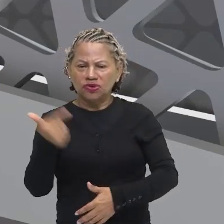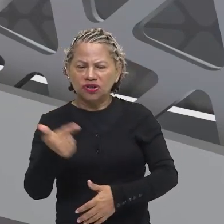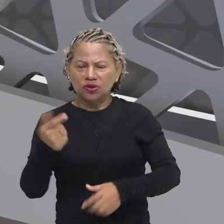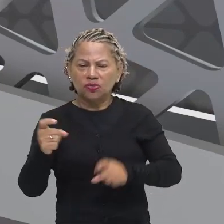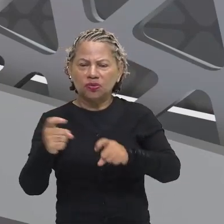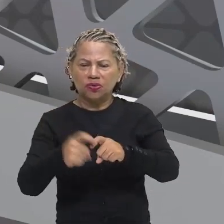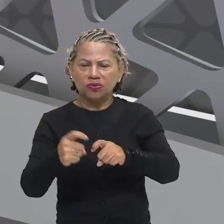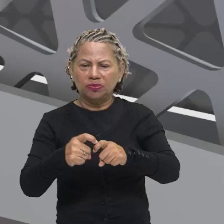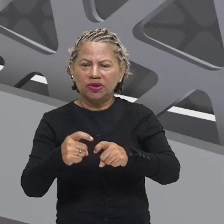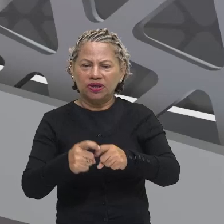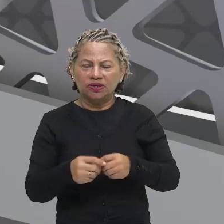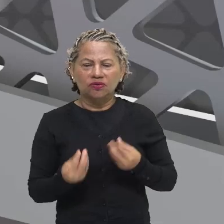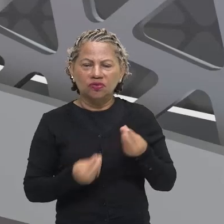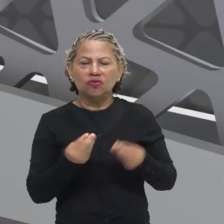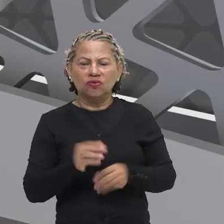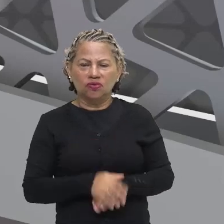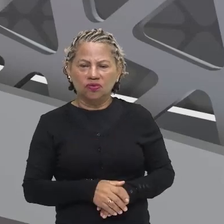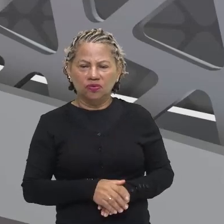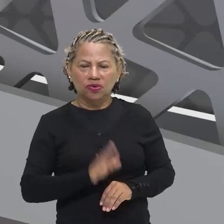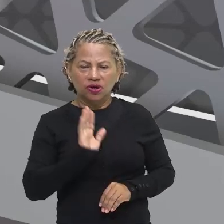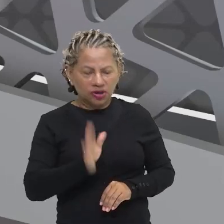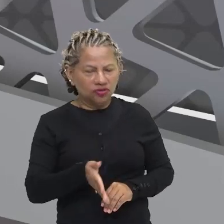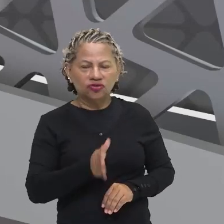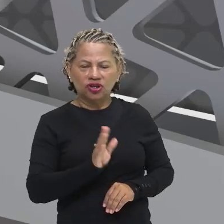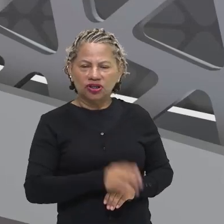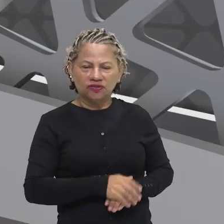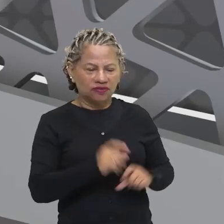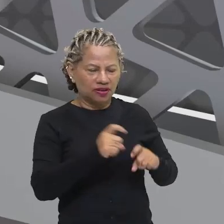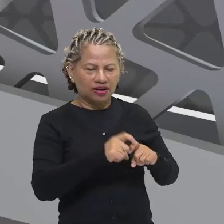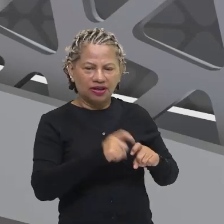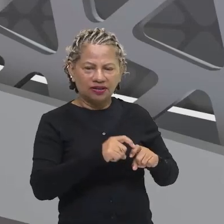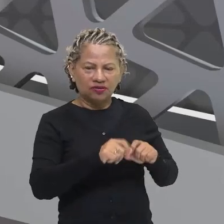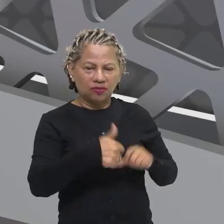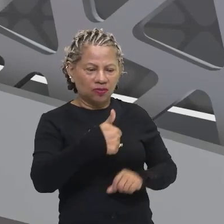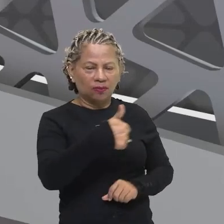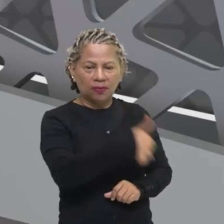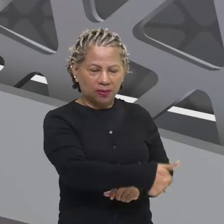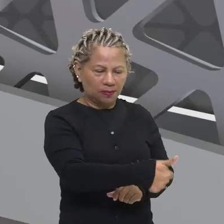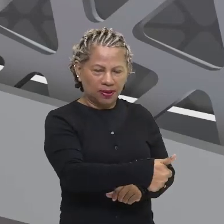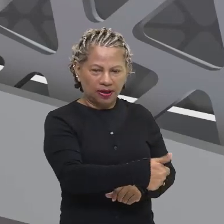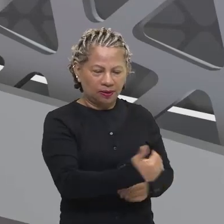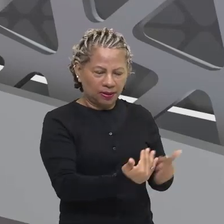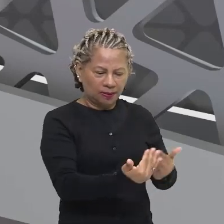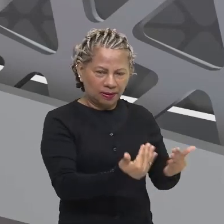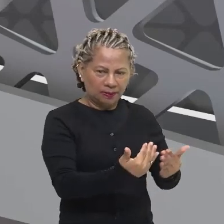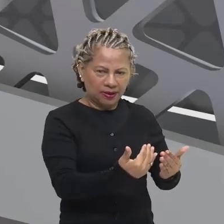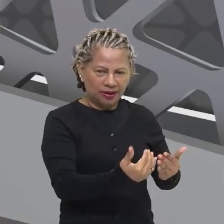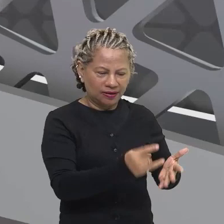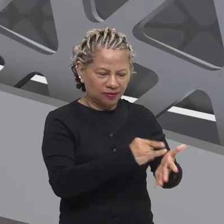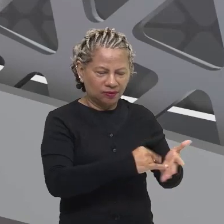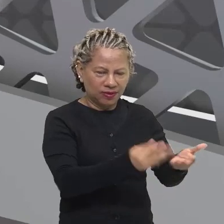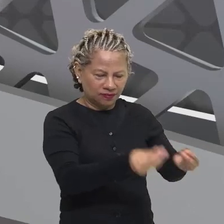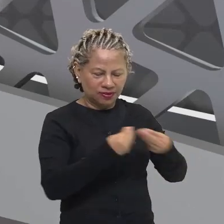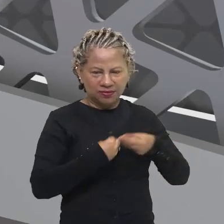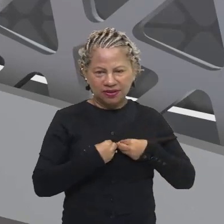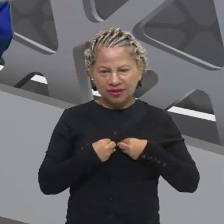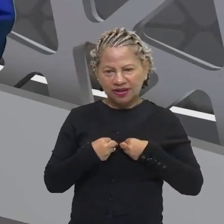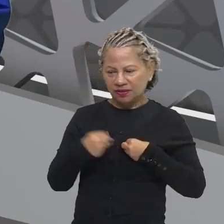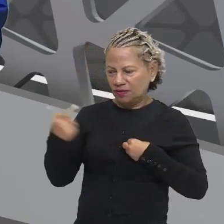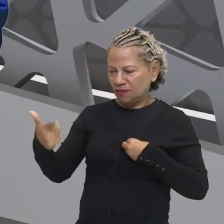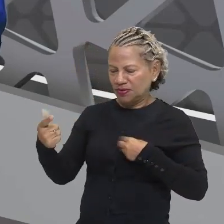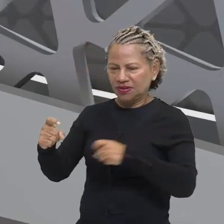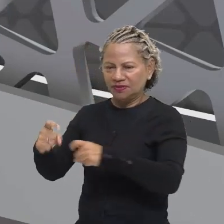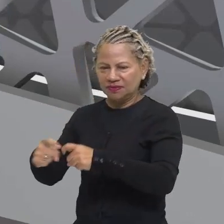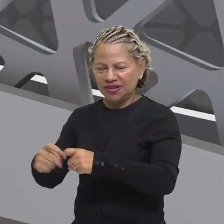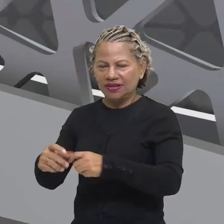se eu tivesse conversado com o médico. É assustador, não é? Mas é porque é a questão do que a gente diz. A